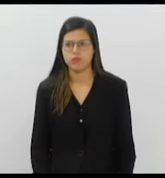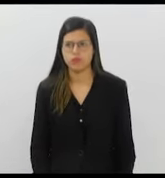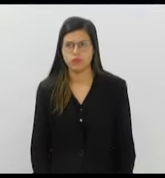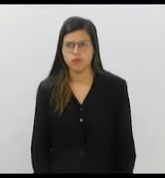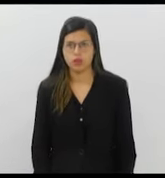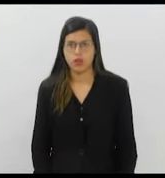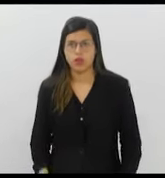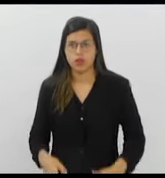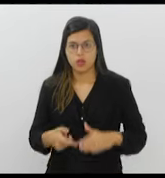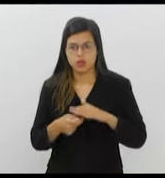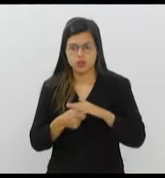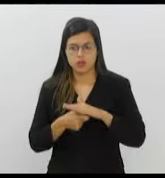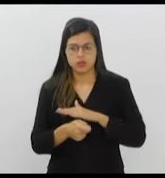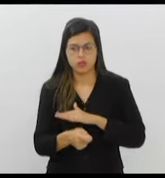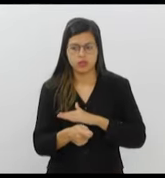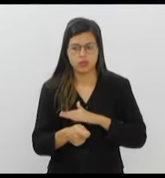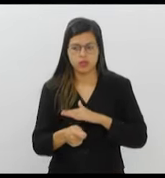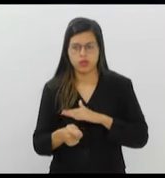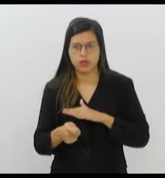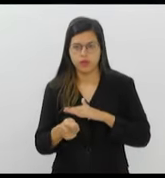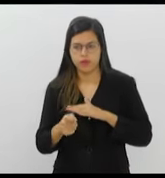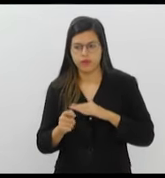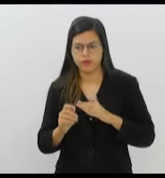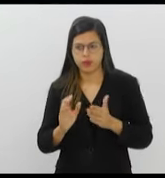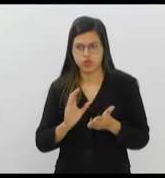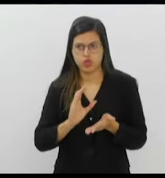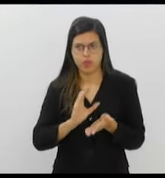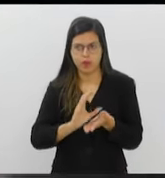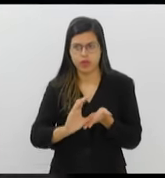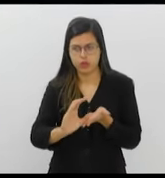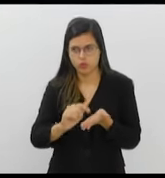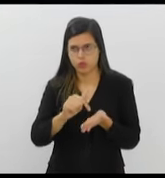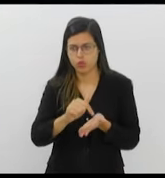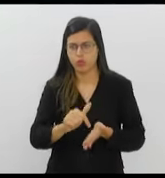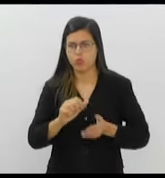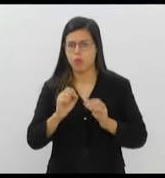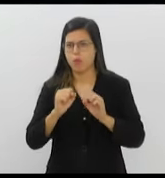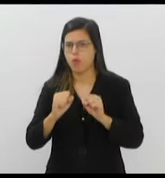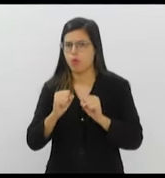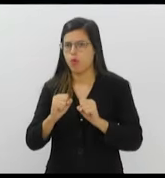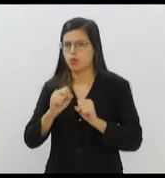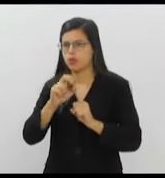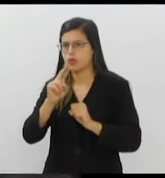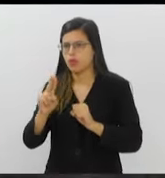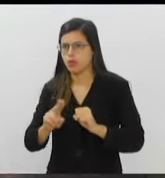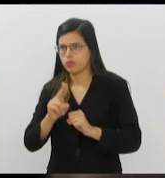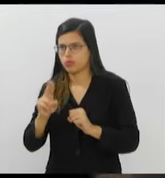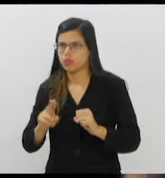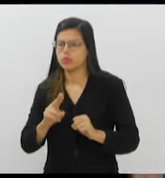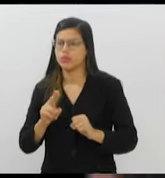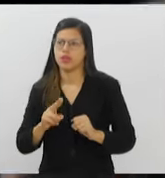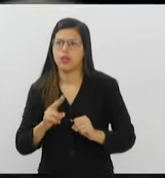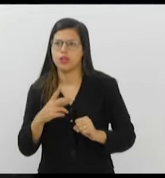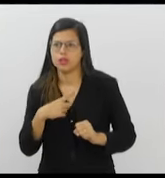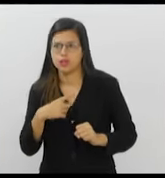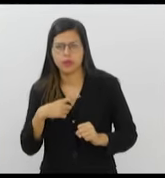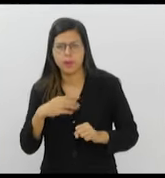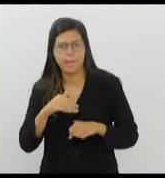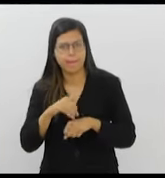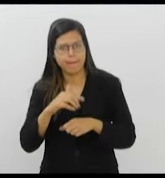através deles, a gente dê, né, possa oferecer mão de obra, né,